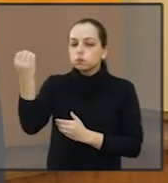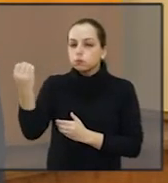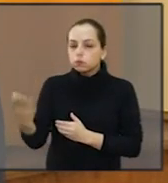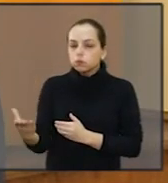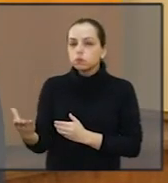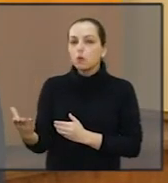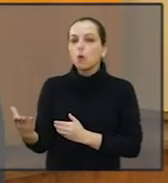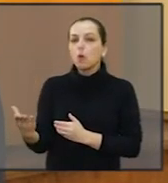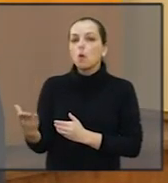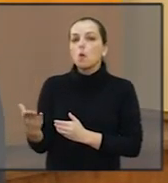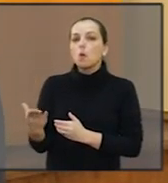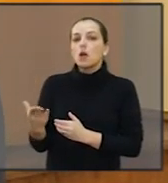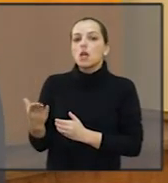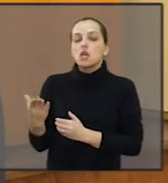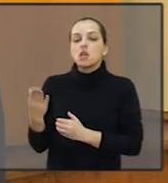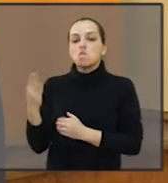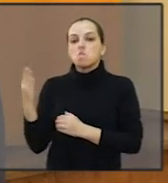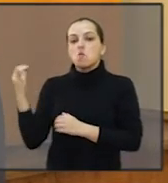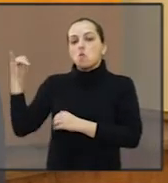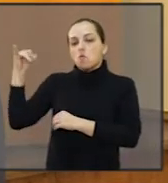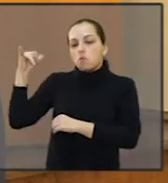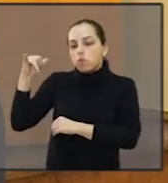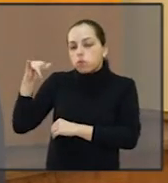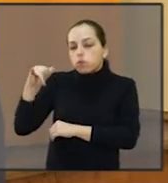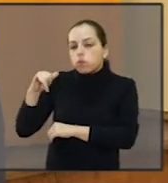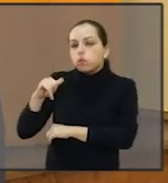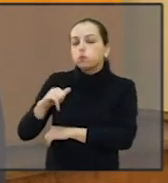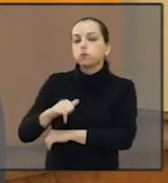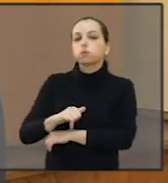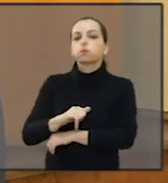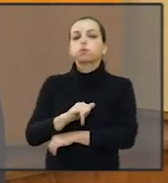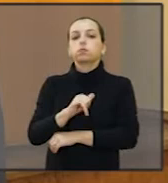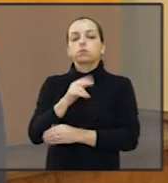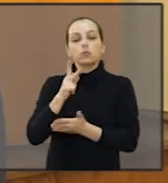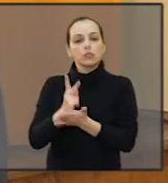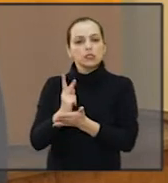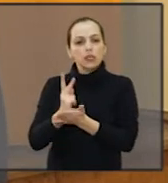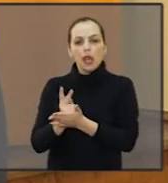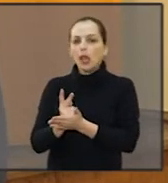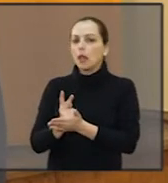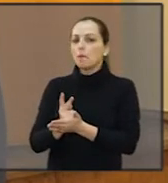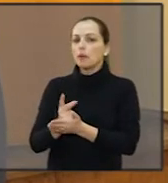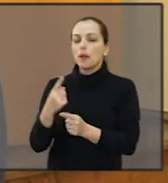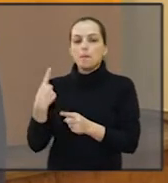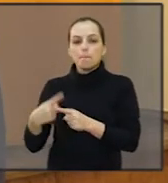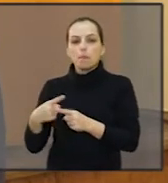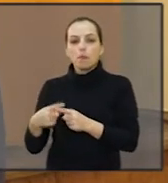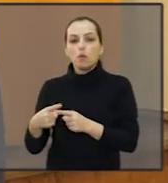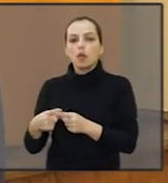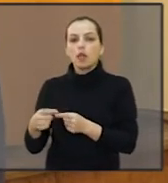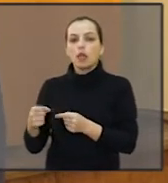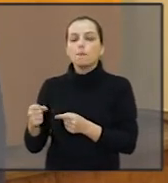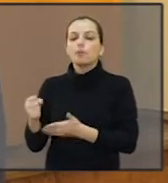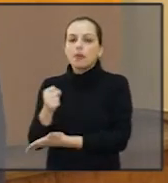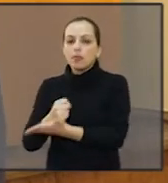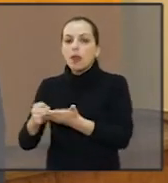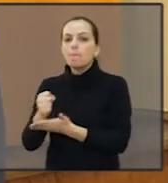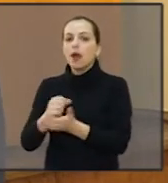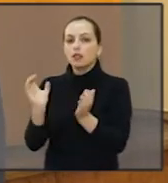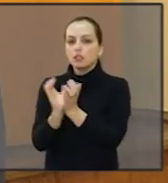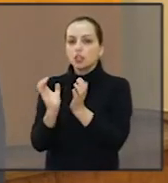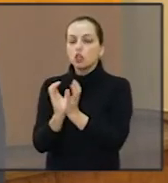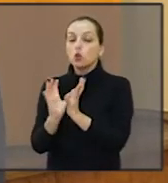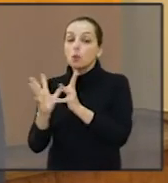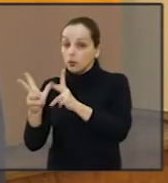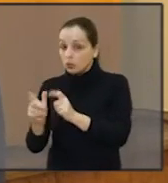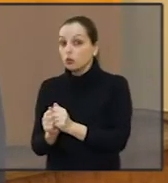né? Passava muito tempo dentro do avião, em aeroporto, em outras cidades, porque eu joguei em todas as categorias de base,